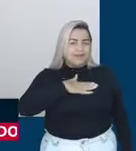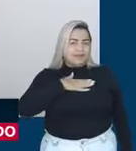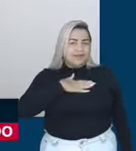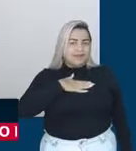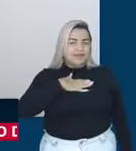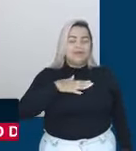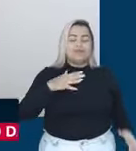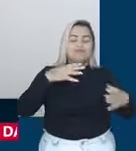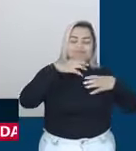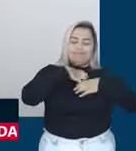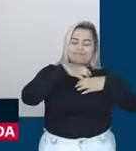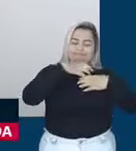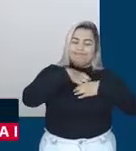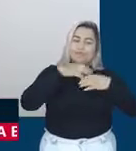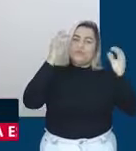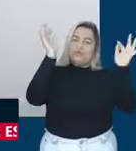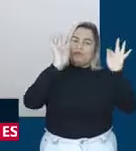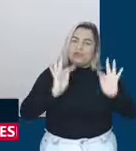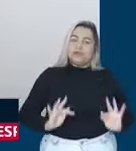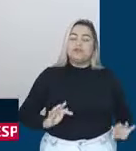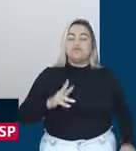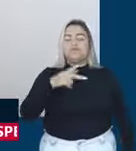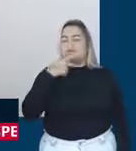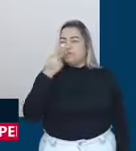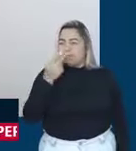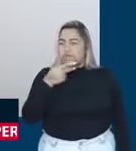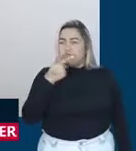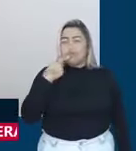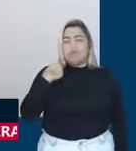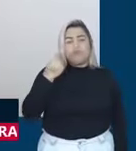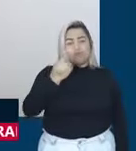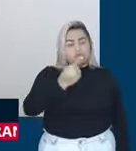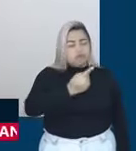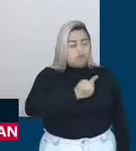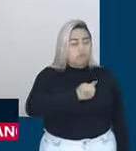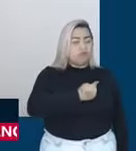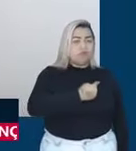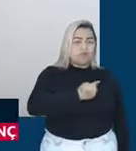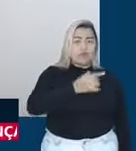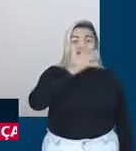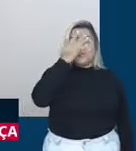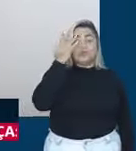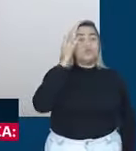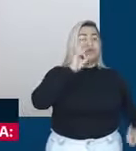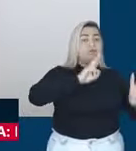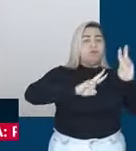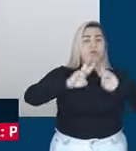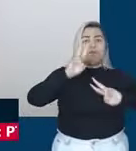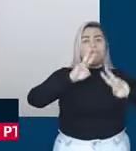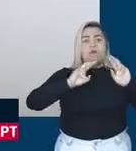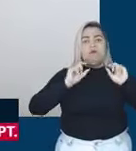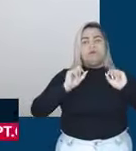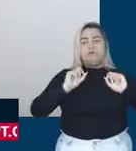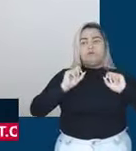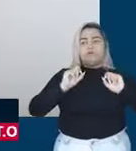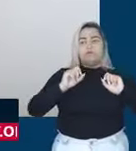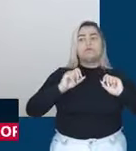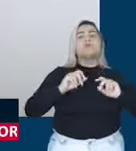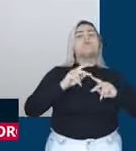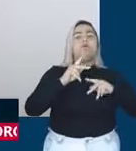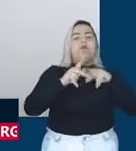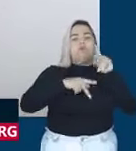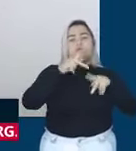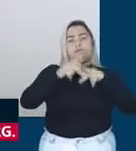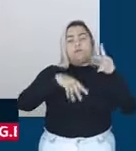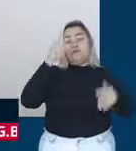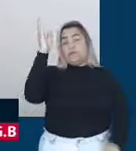muito feliz até pelos comentários aí dos nossos telespectadores. São as grandes causas do povo brasileiro,